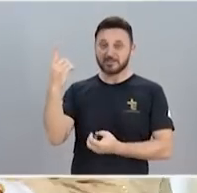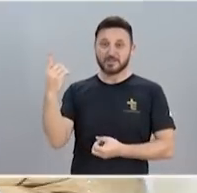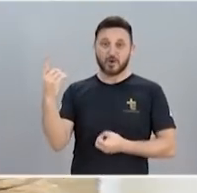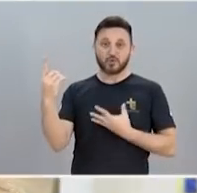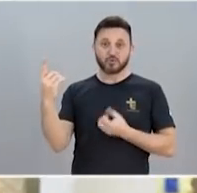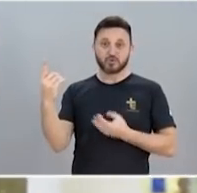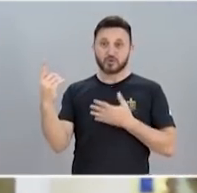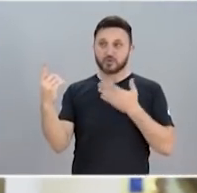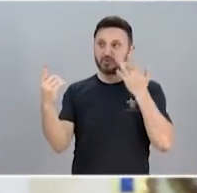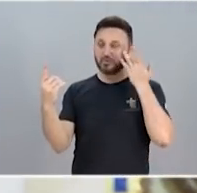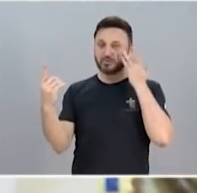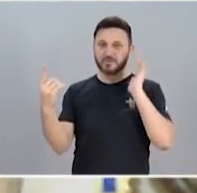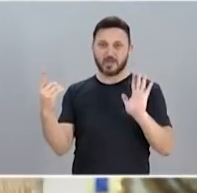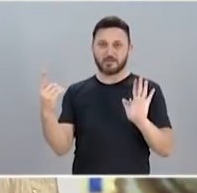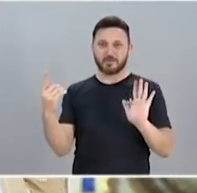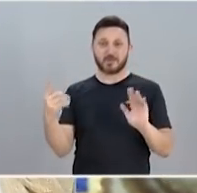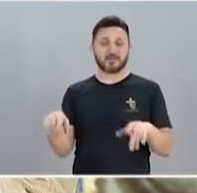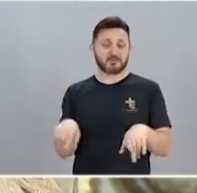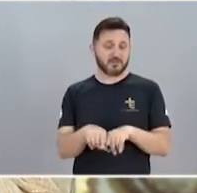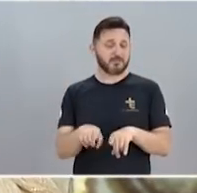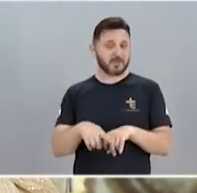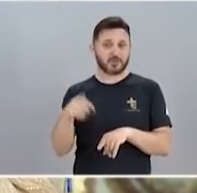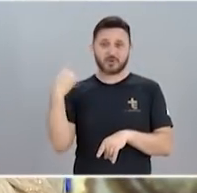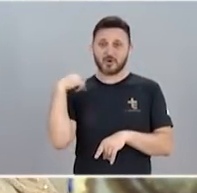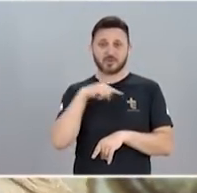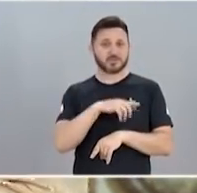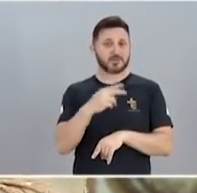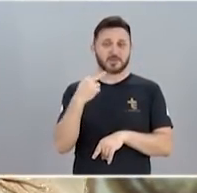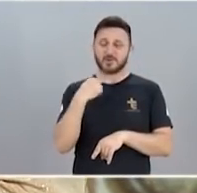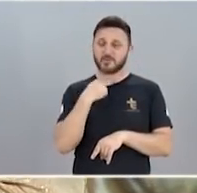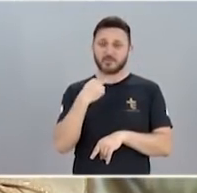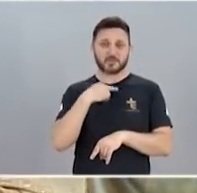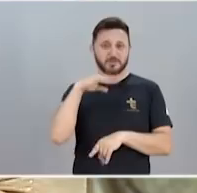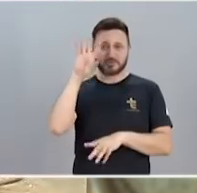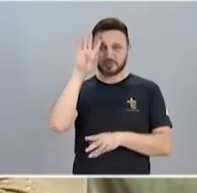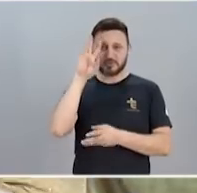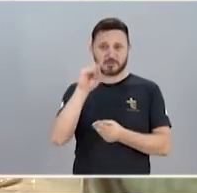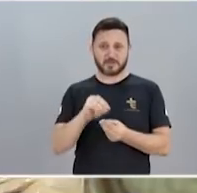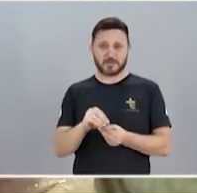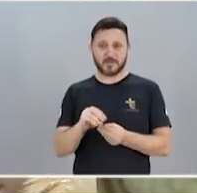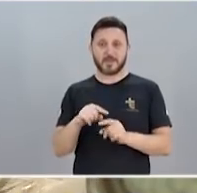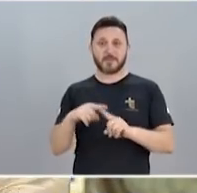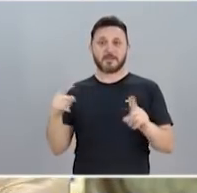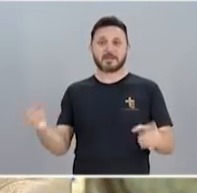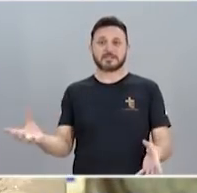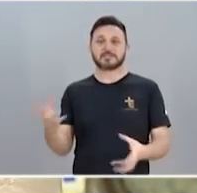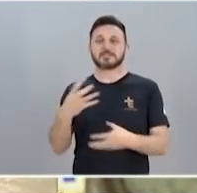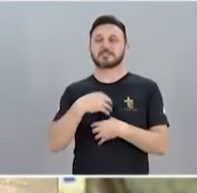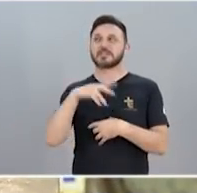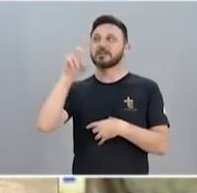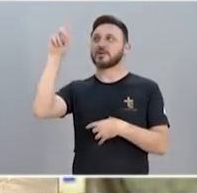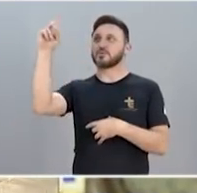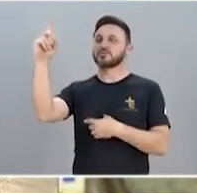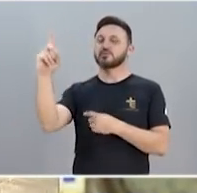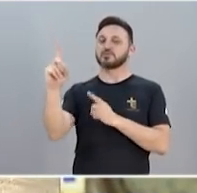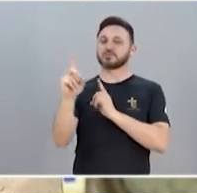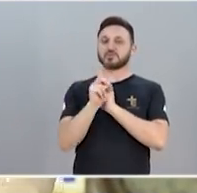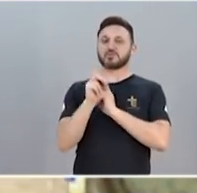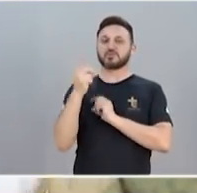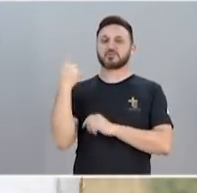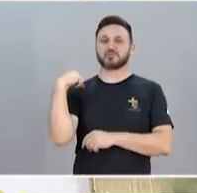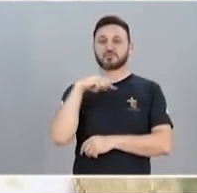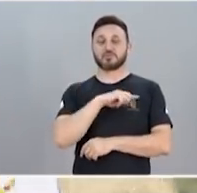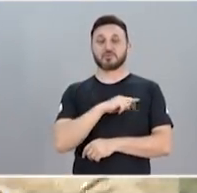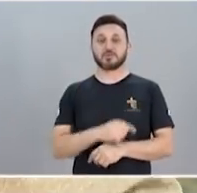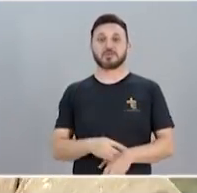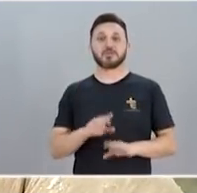significa que o ser humano não é capaz de compreender, mas sentir esse Deus que nos encontra. Que